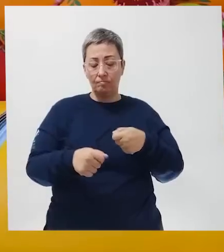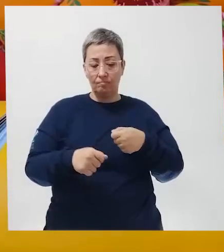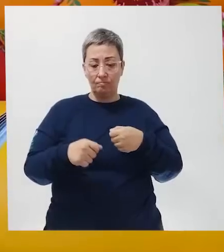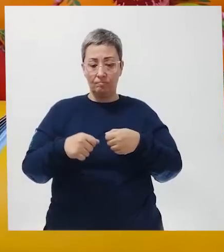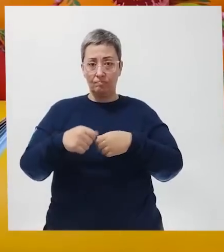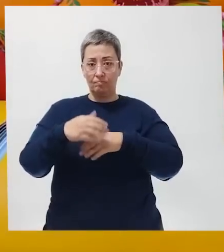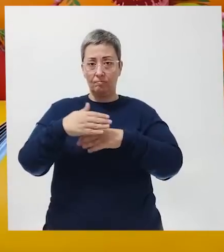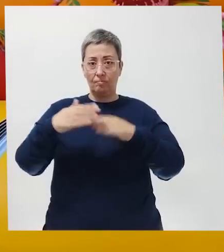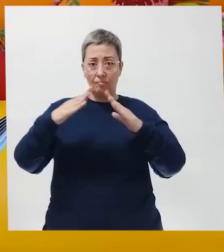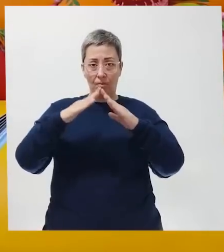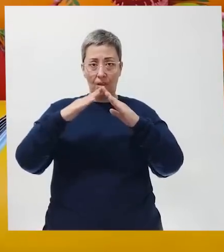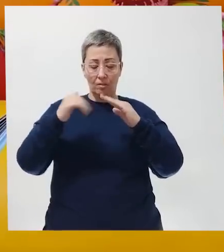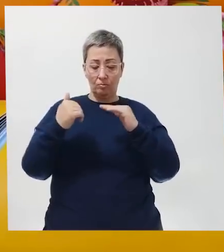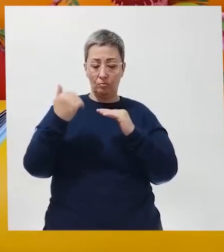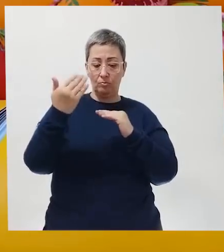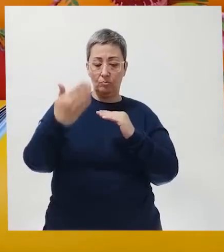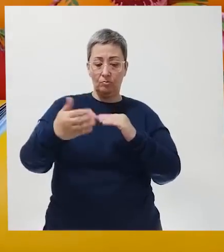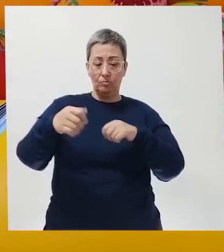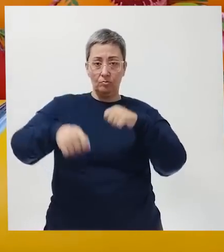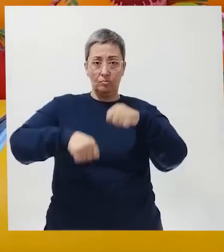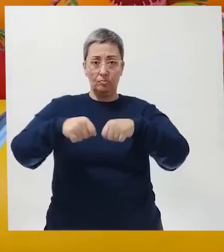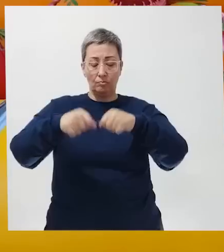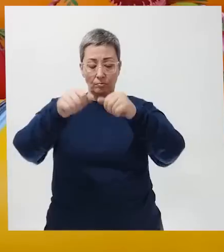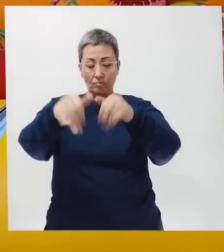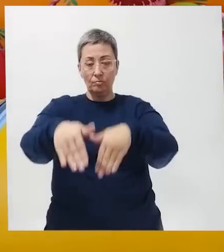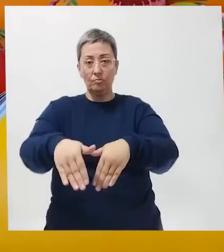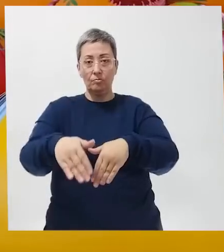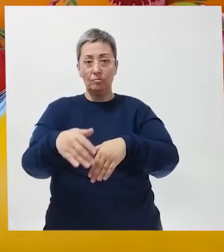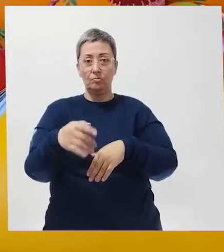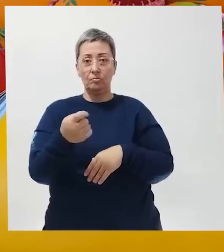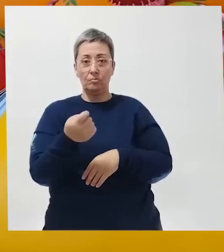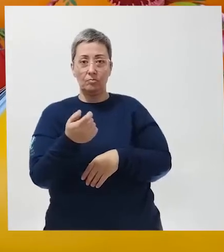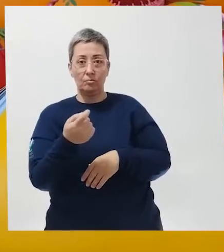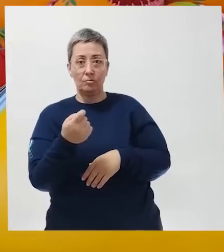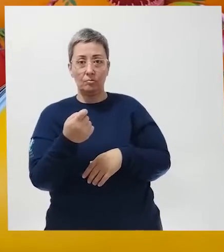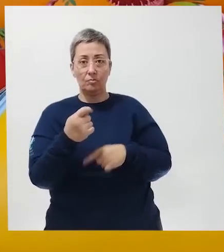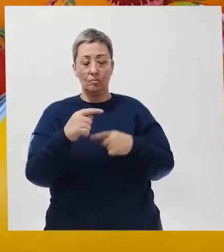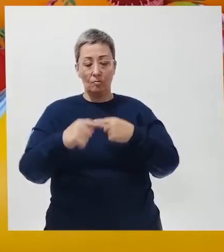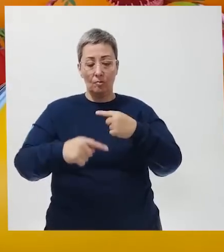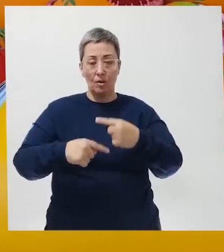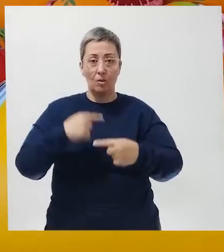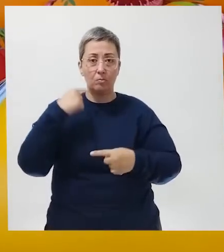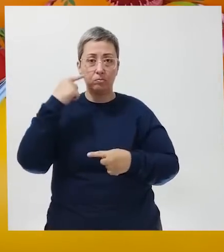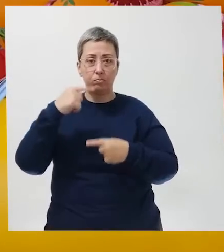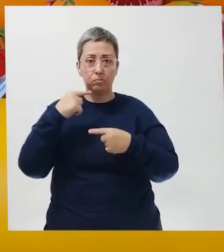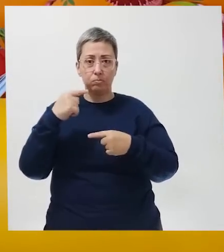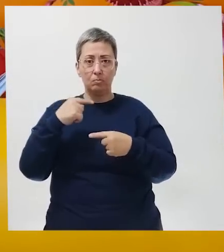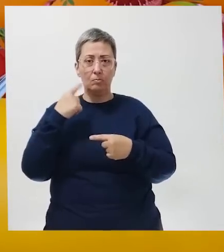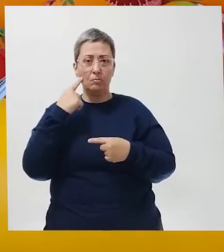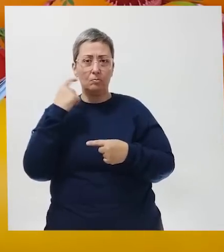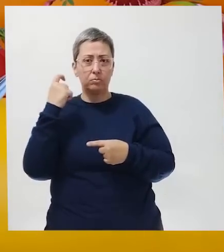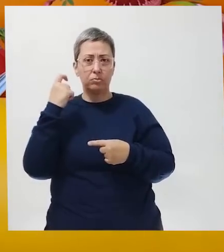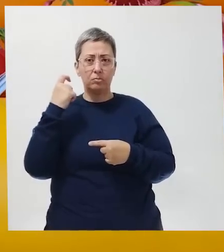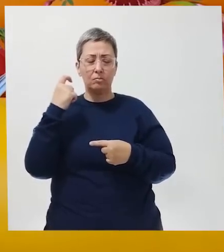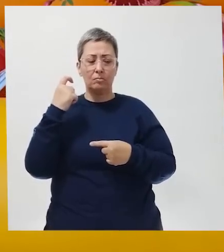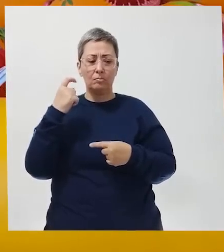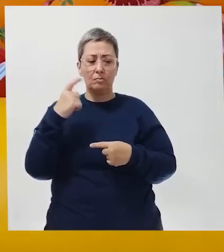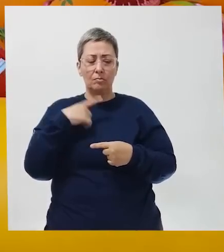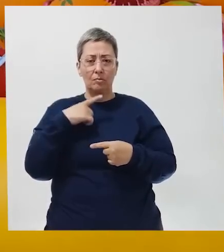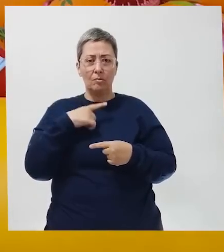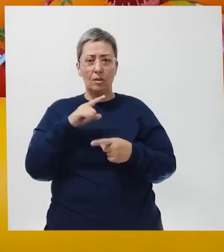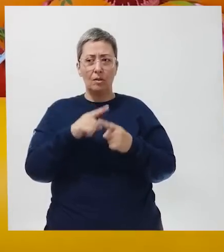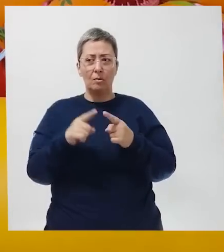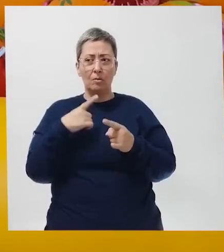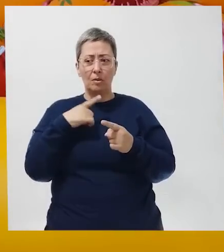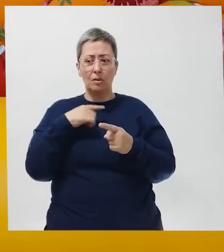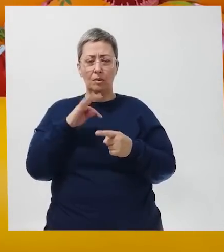O avô passa a bicicleta para fora da casa. Pouco depois, o pneu range